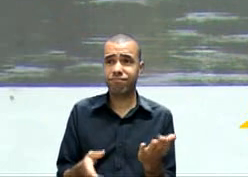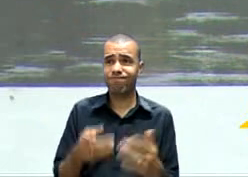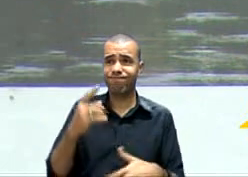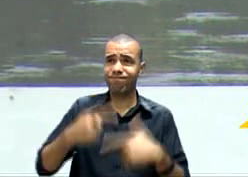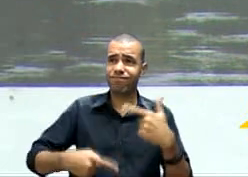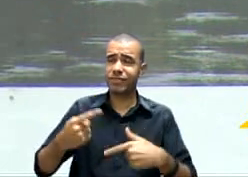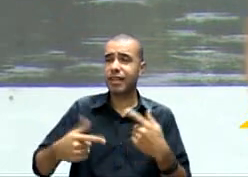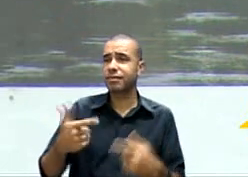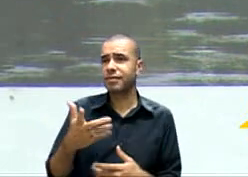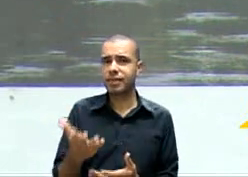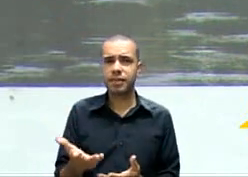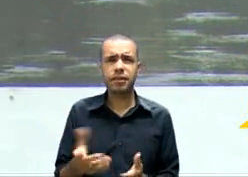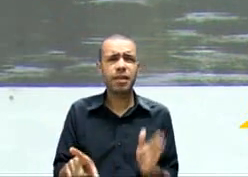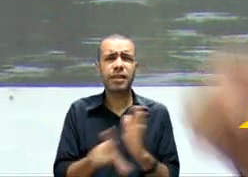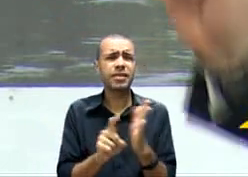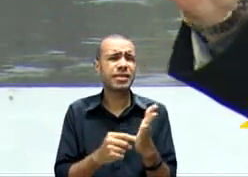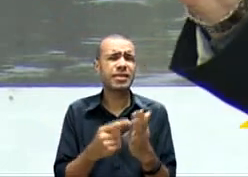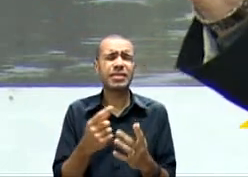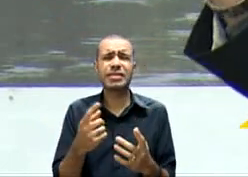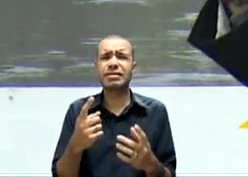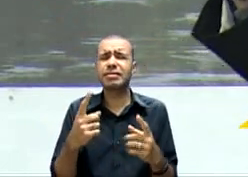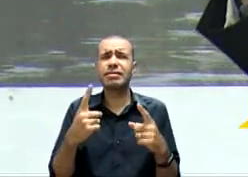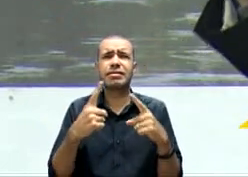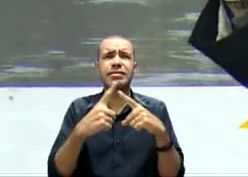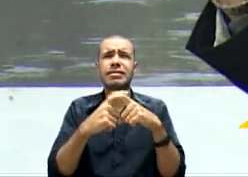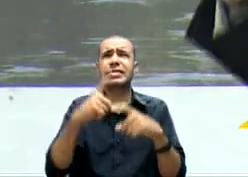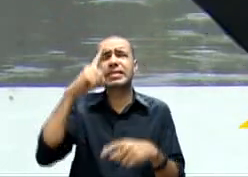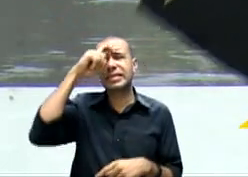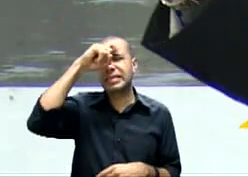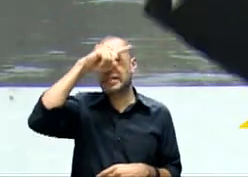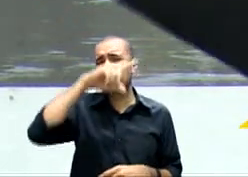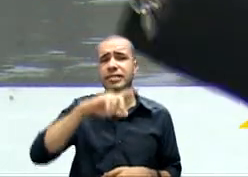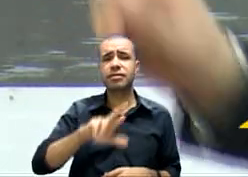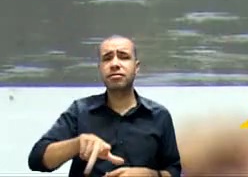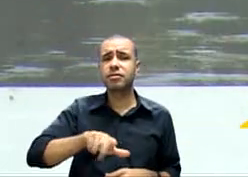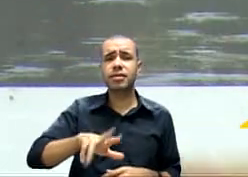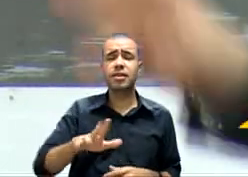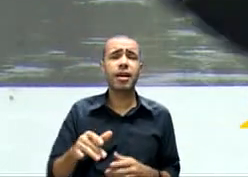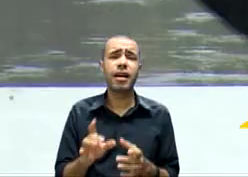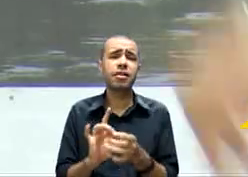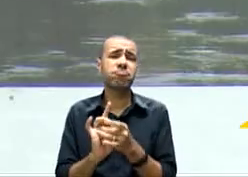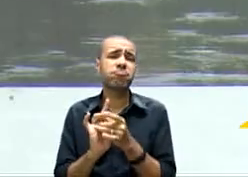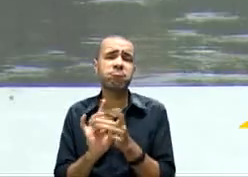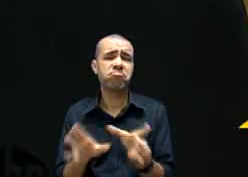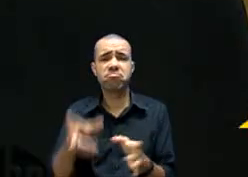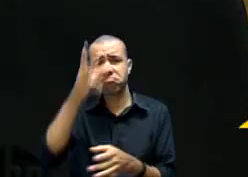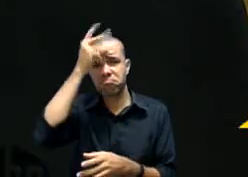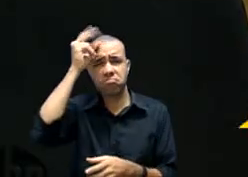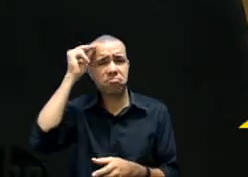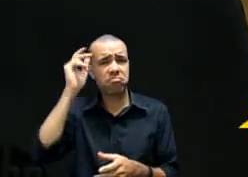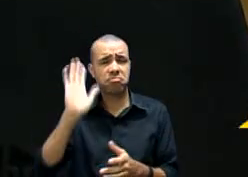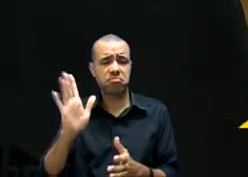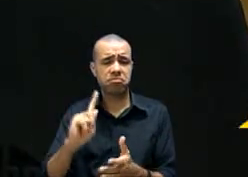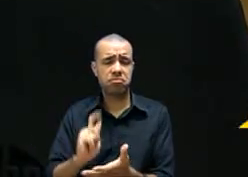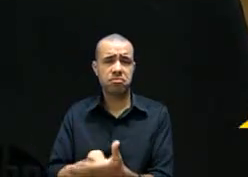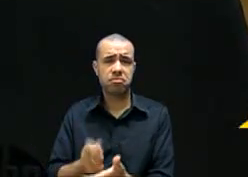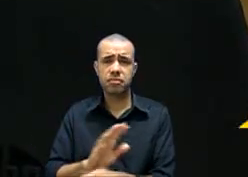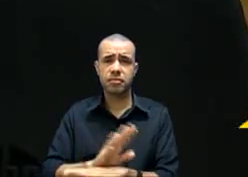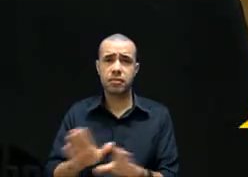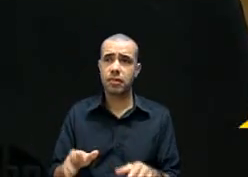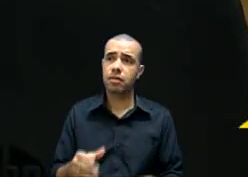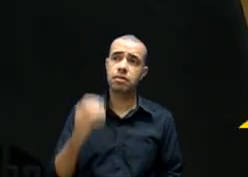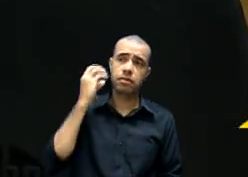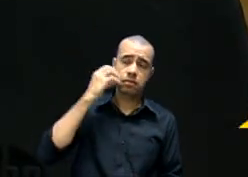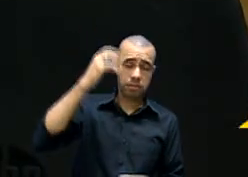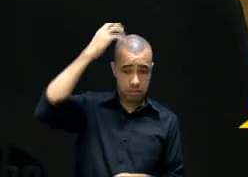não é complexa. É uma coisa simples de que determinaria uma regulamentação do Executivo. Não, eu parabenizo o vereador Péricles